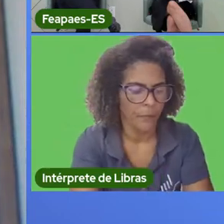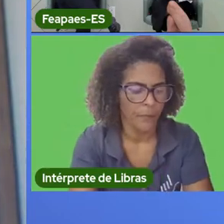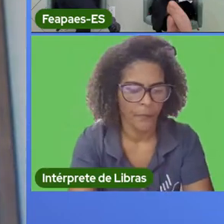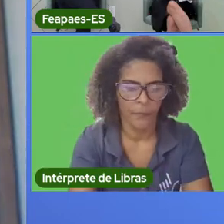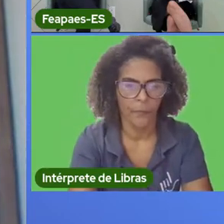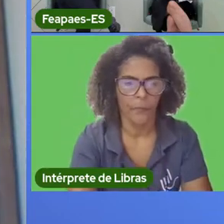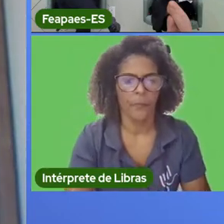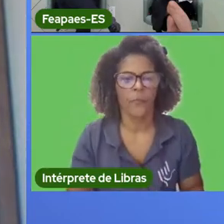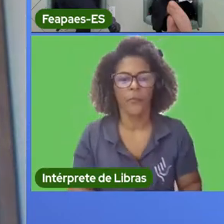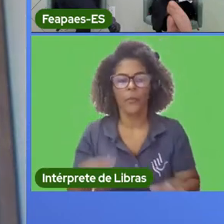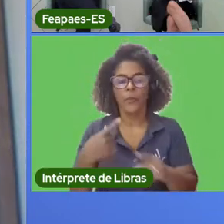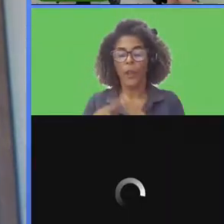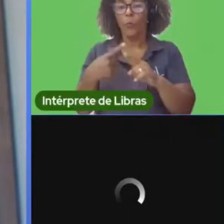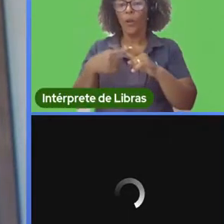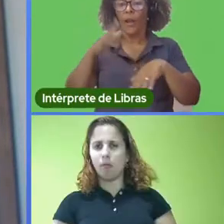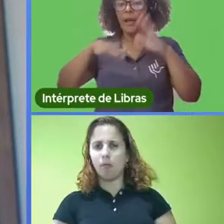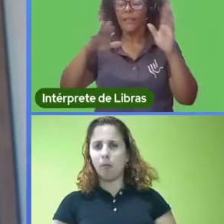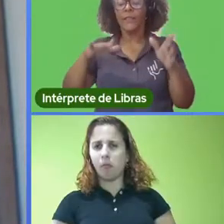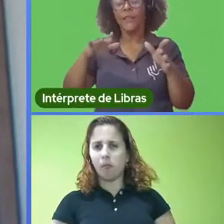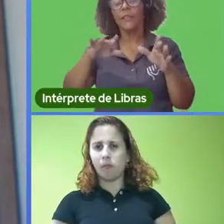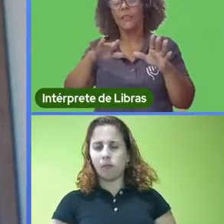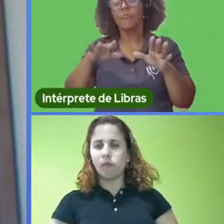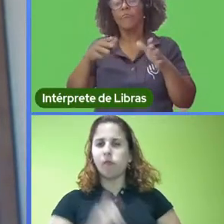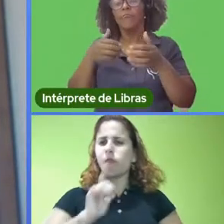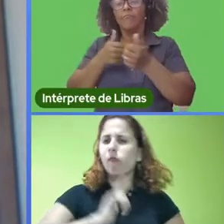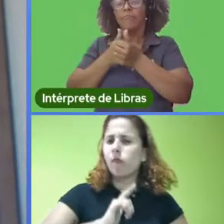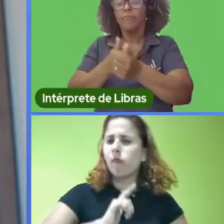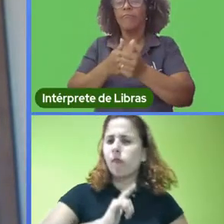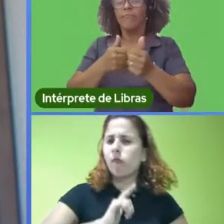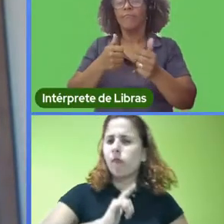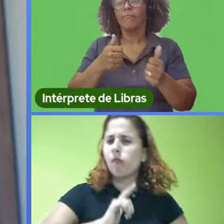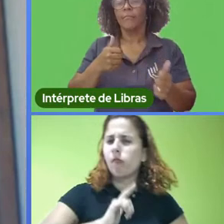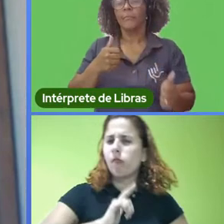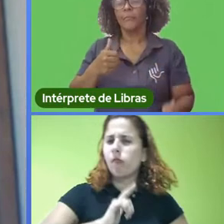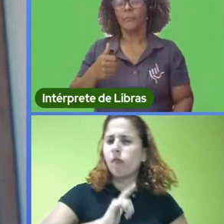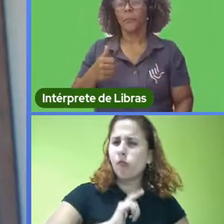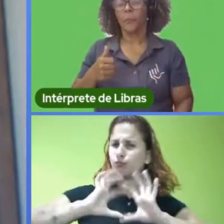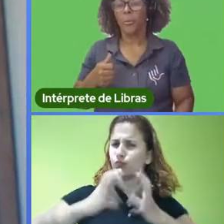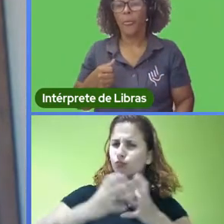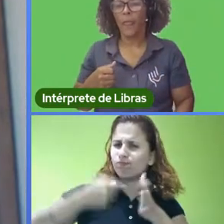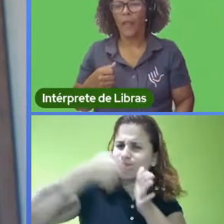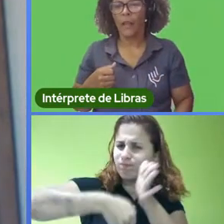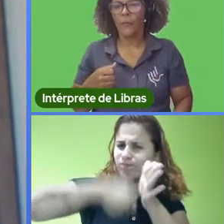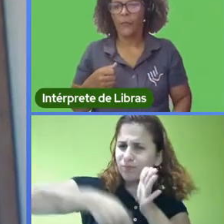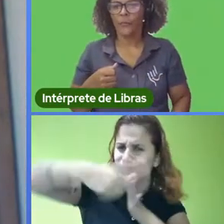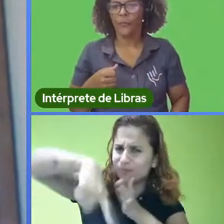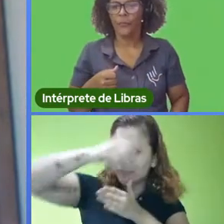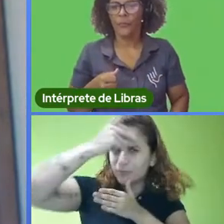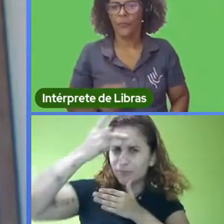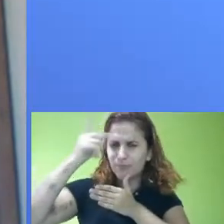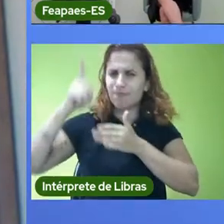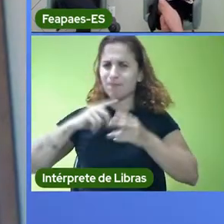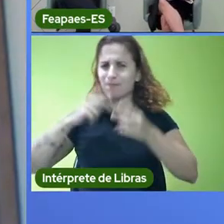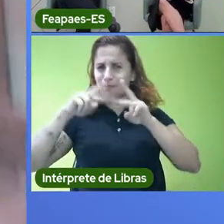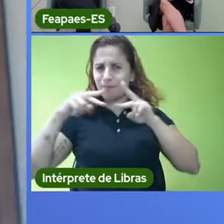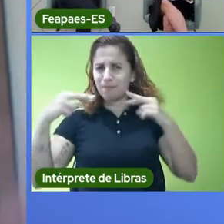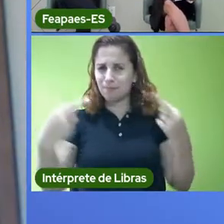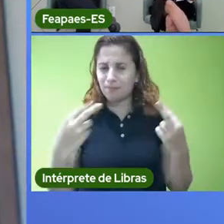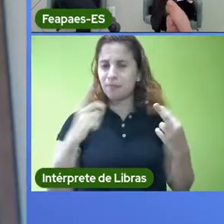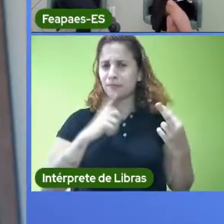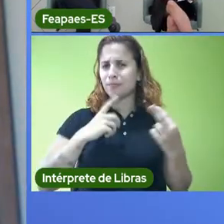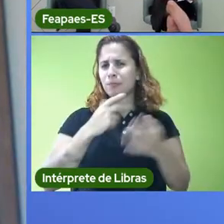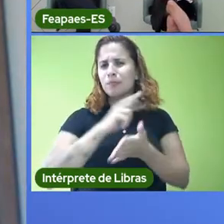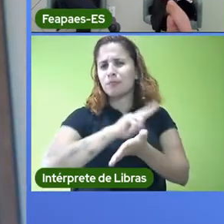de barreiras que elas enfrentam, ainda muito mais dificuldade para disputar, né, bens, recursos na sociedade